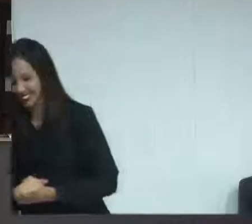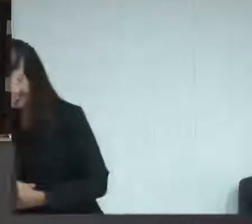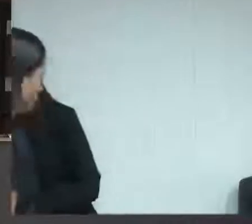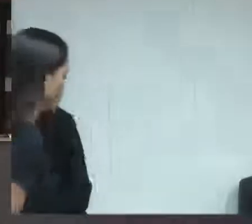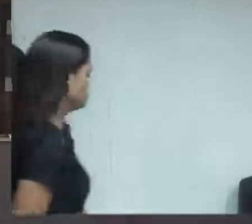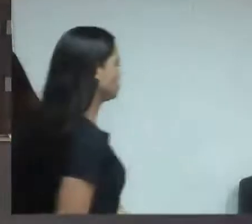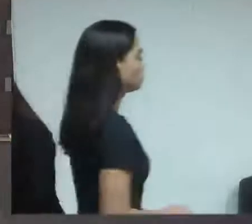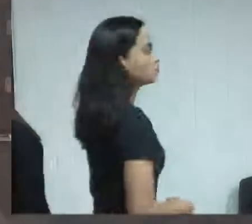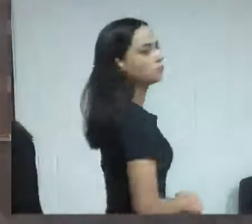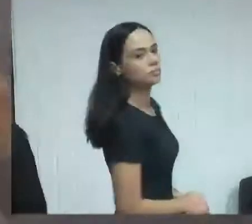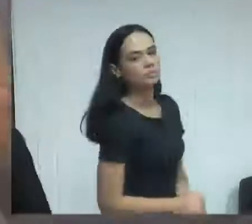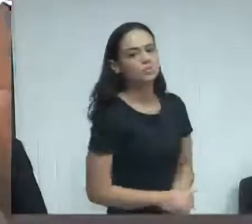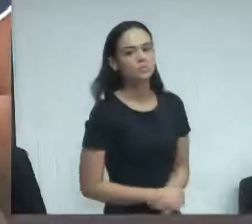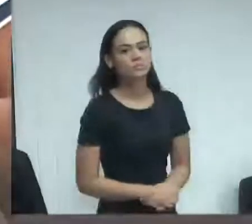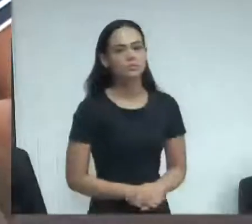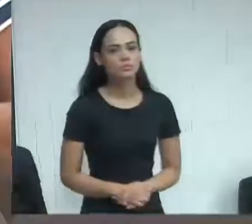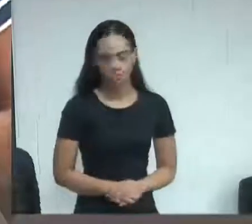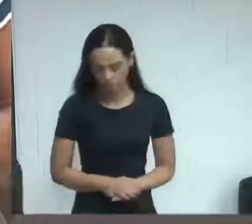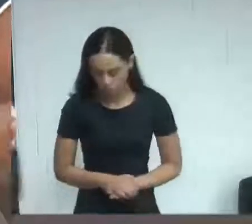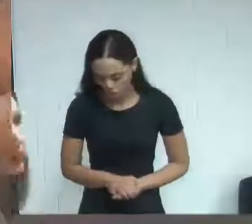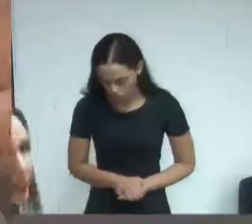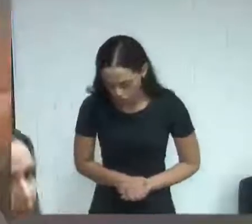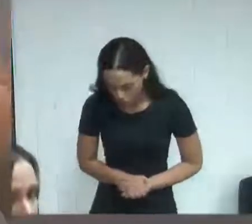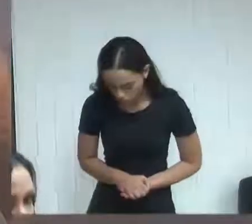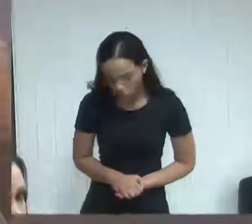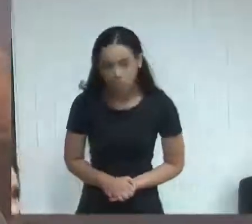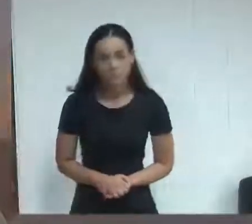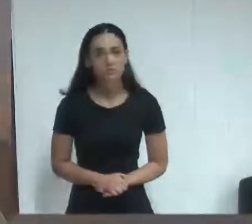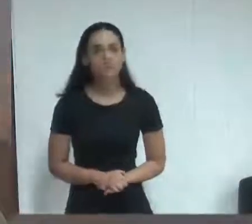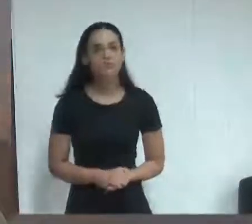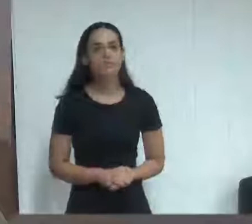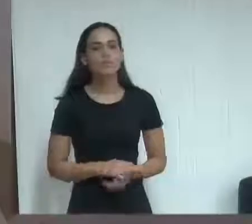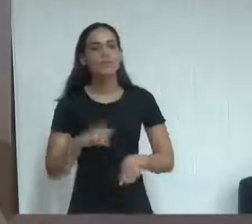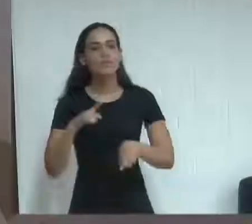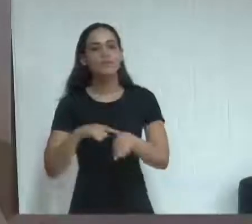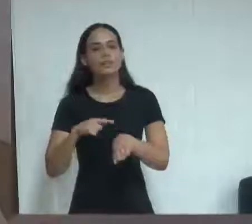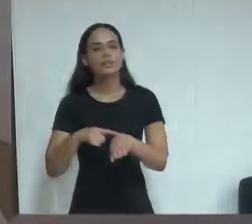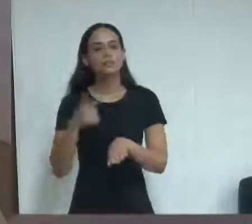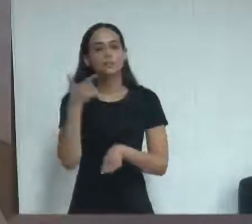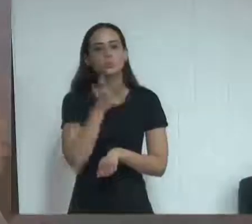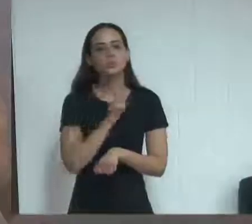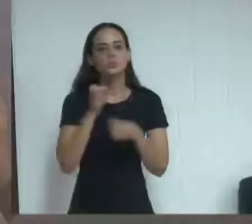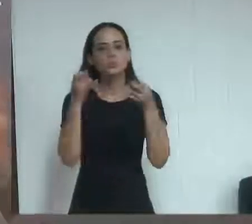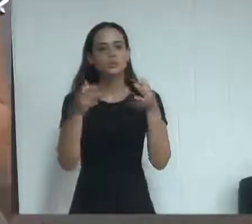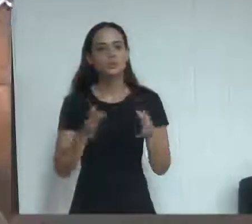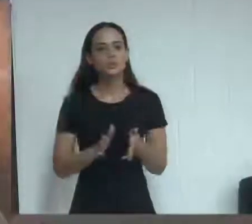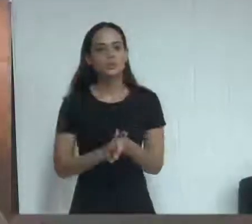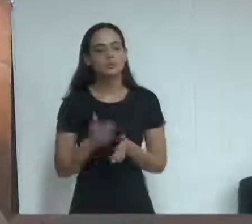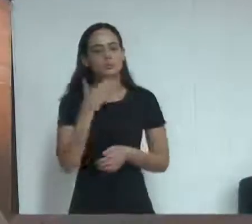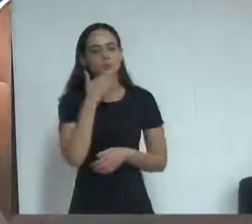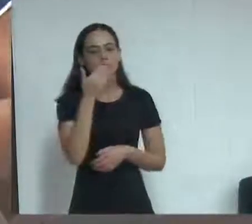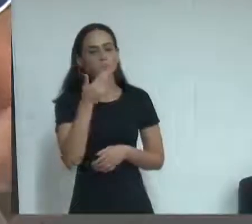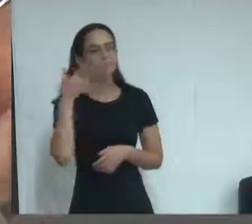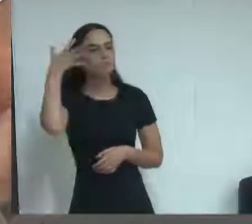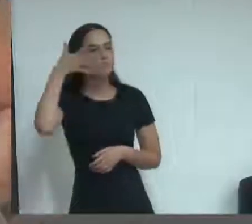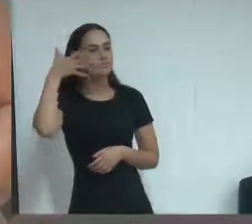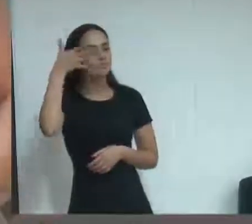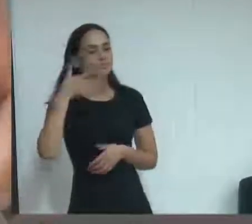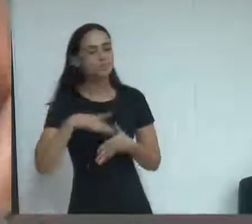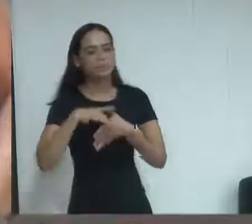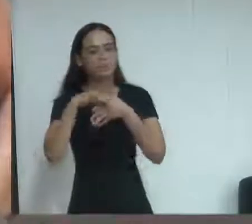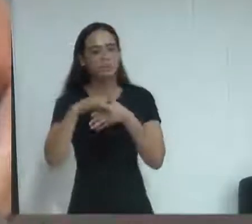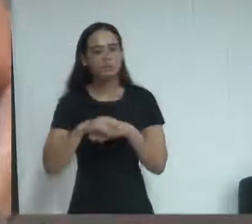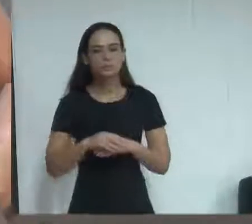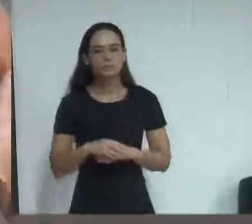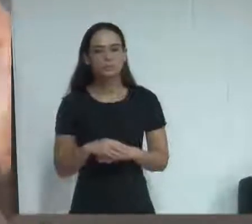Genesini. Deu tempo, senhor presidente. O senhor fechou a discussão muito rápido. Tive que parar, pedir a palavra para o líder do bloco. Mas é